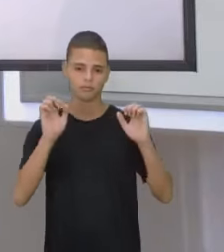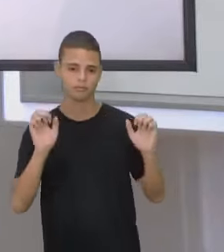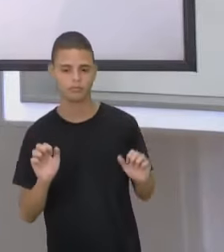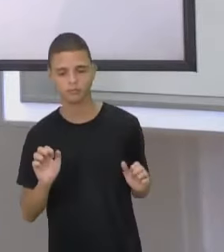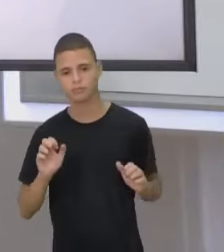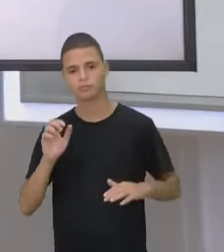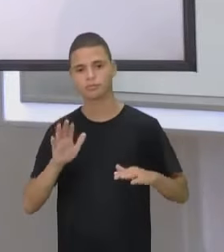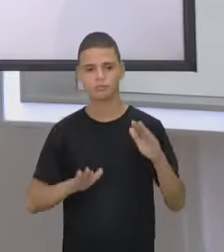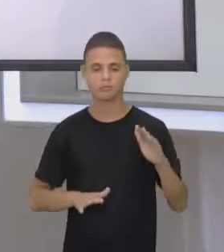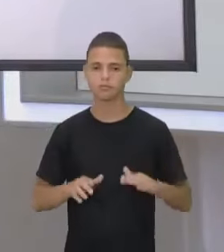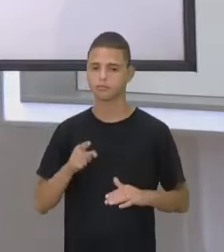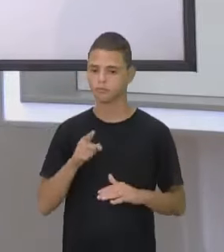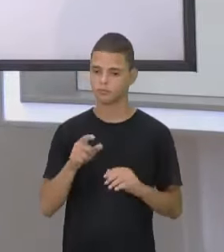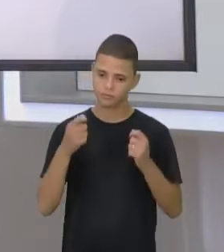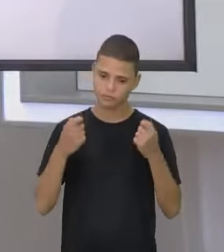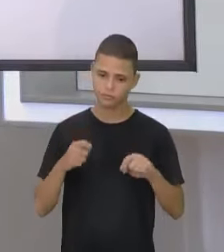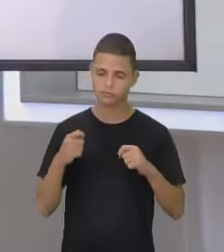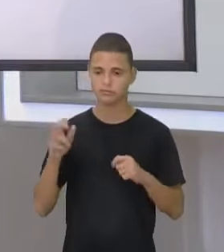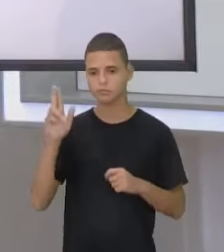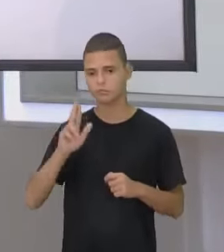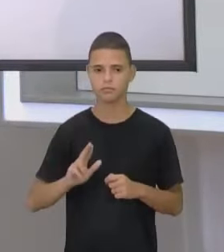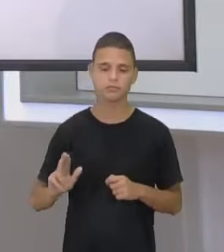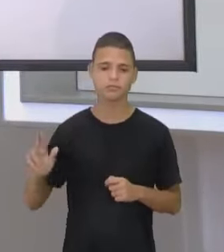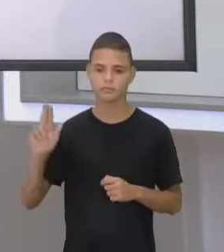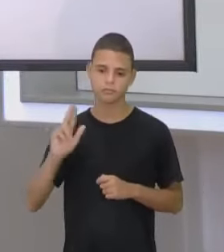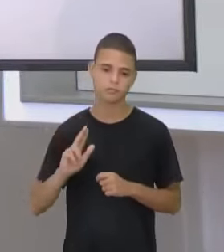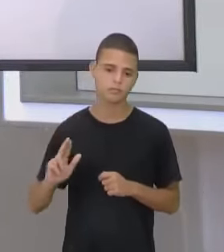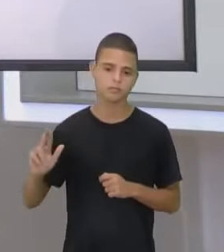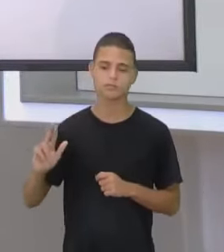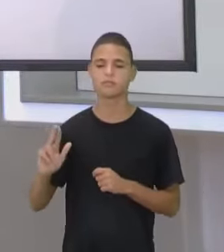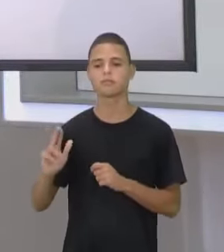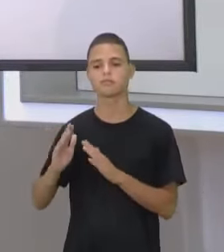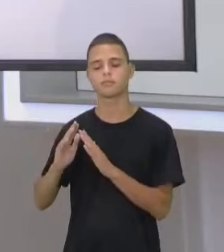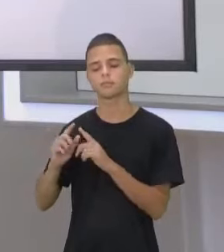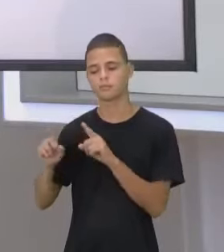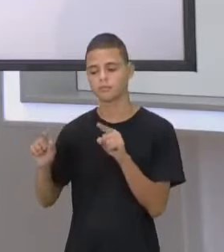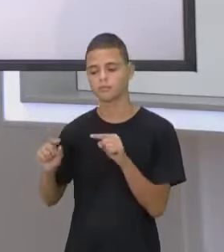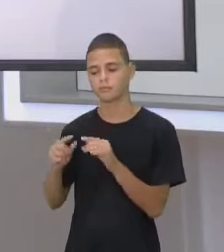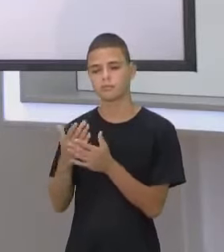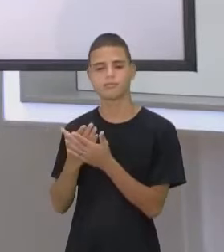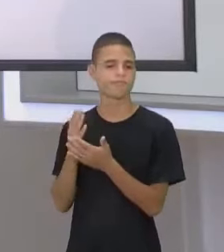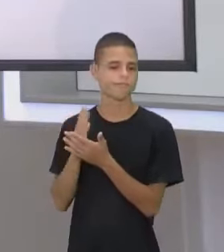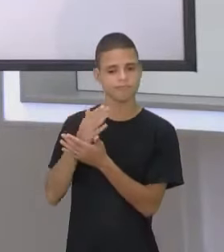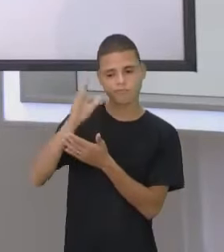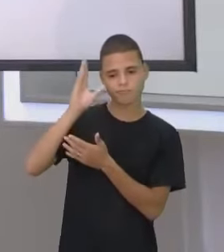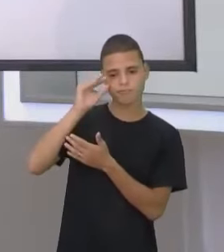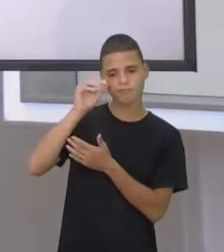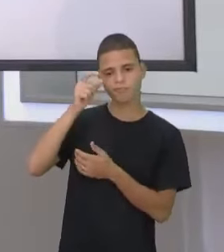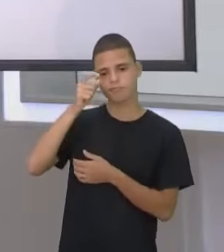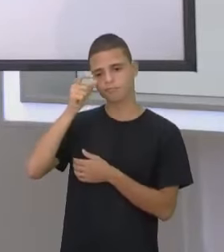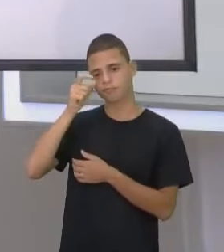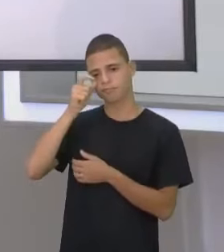vocês devem usar em sala de aula, trazer a curiosidade e coisas interessantes